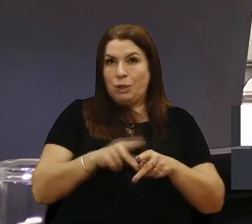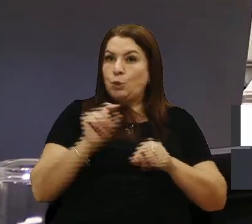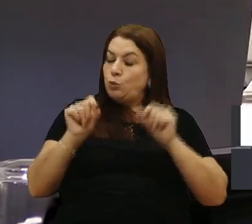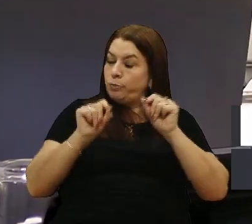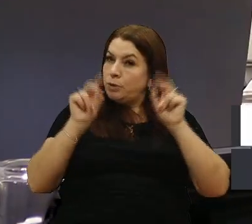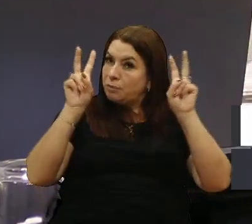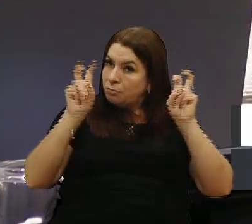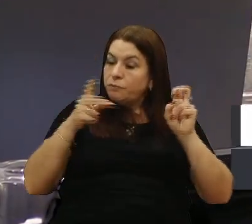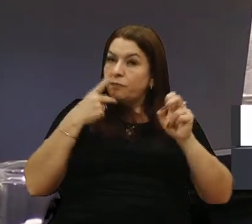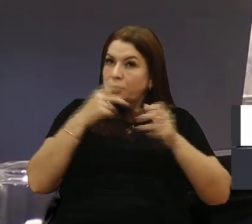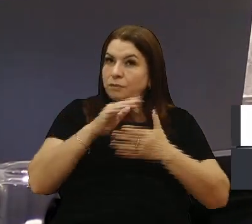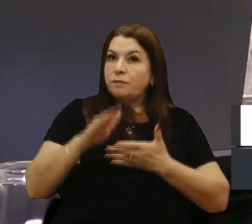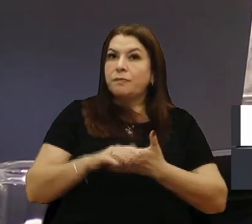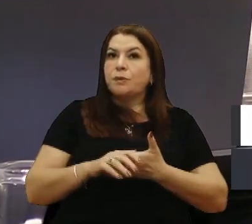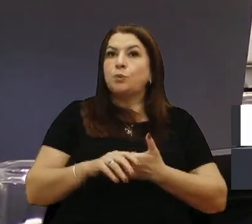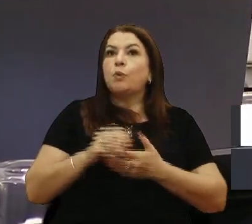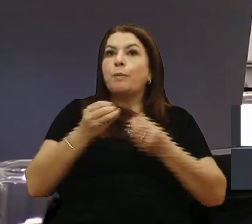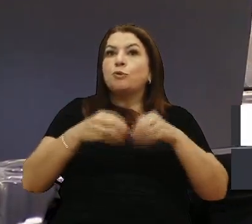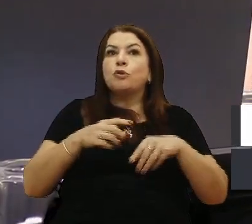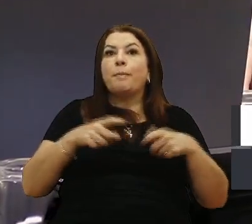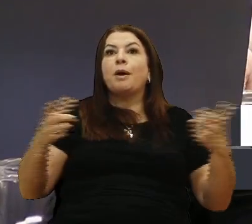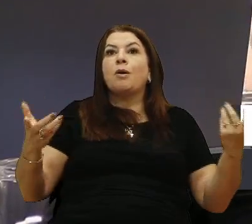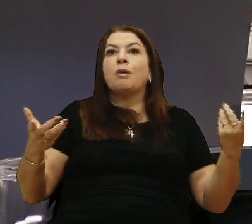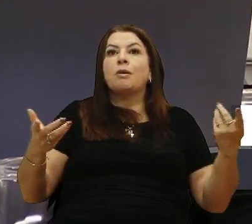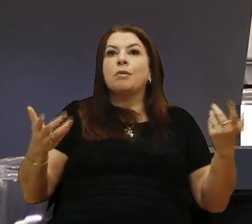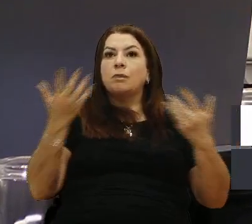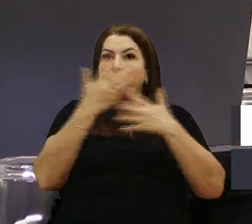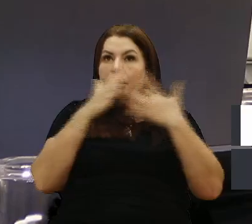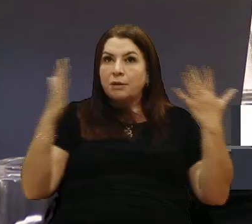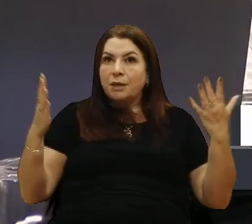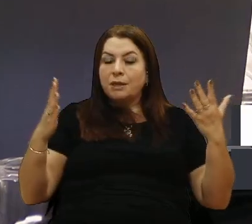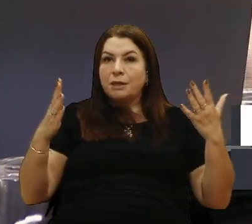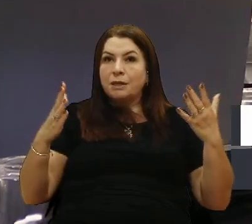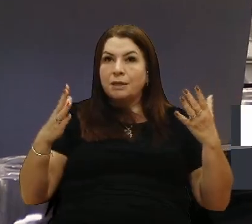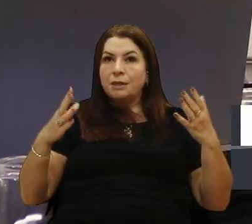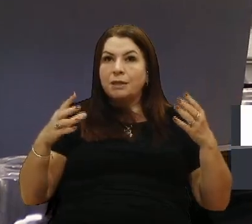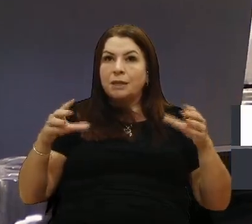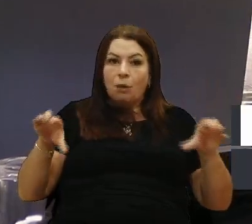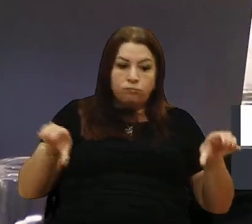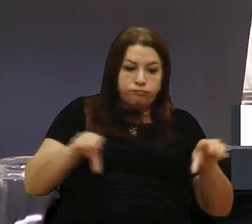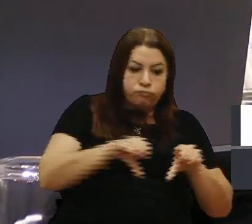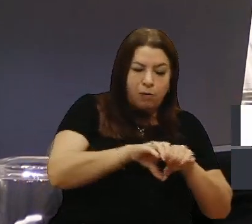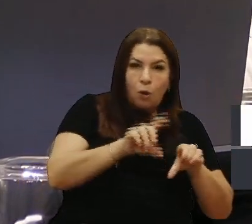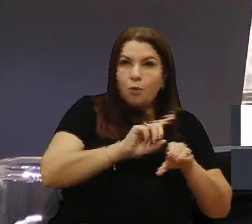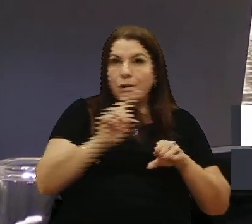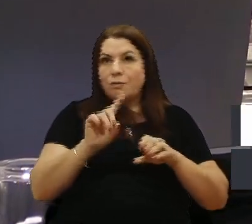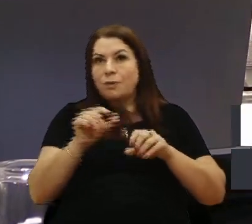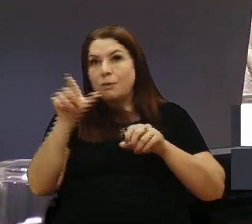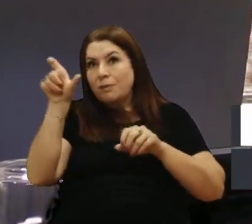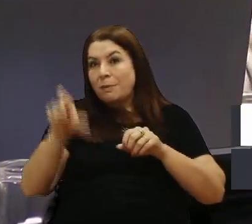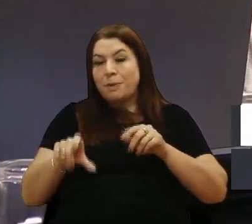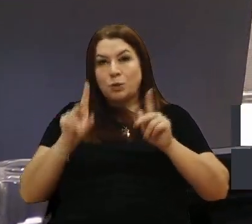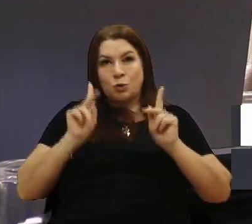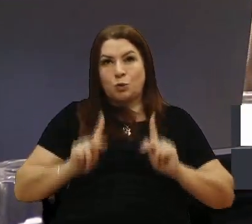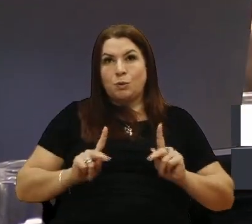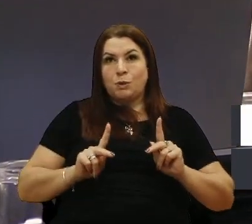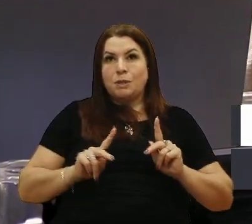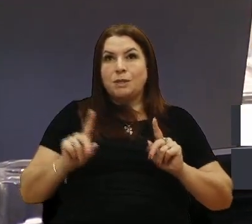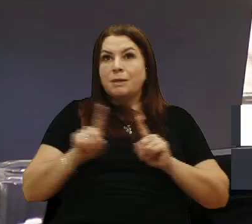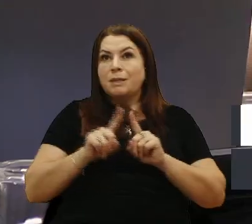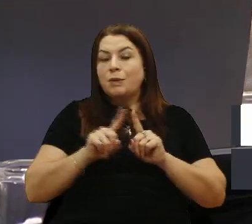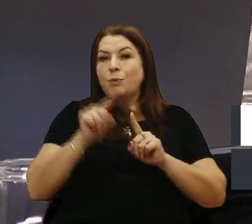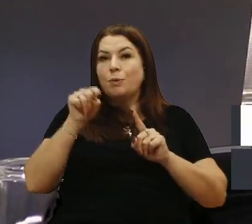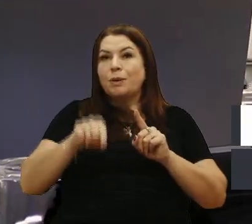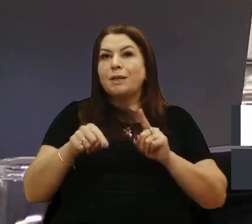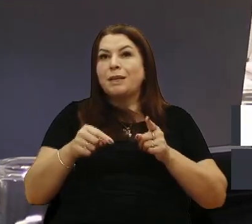que nós precisamos tratar. Qual é o prejuízo maior ambiental? É ligar ou não ligar? Não tratando da dignidade da pessoa humana. Não ligar para o meio